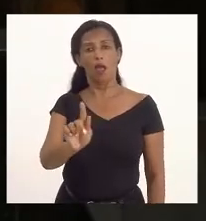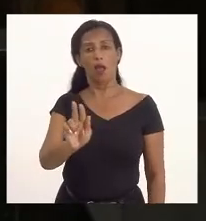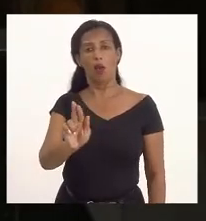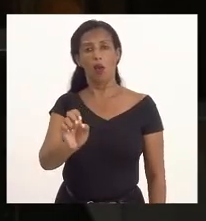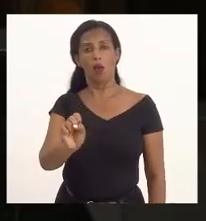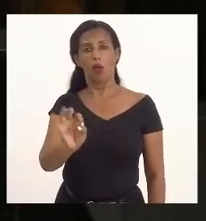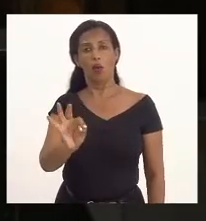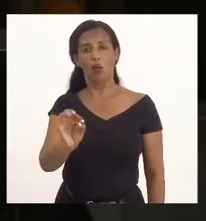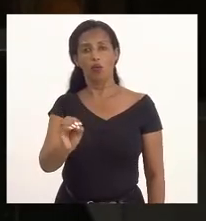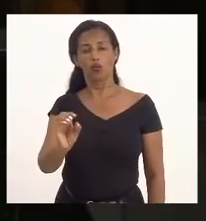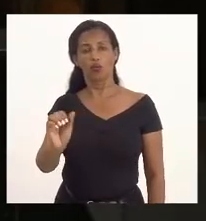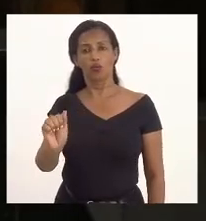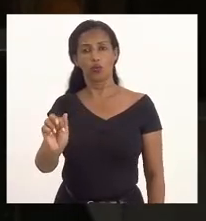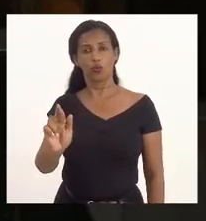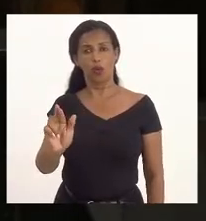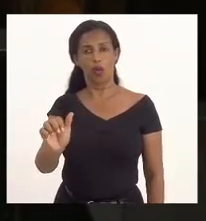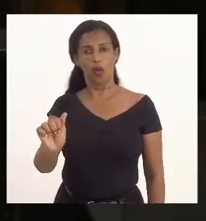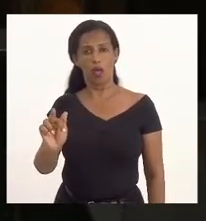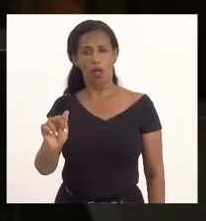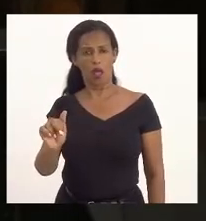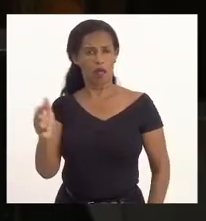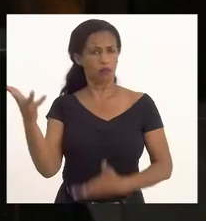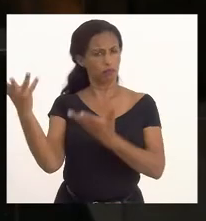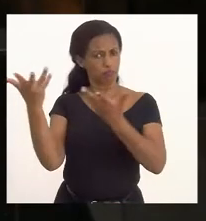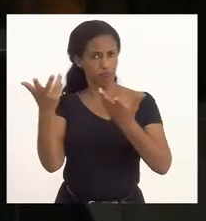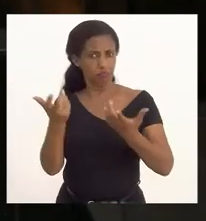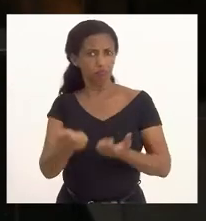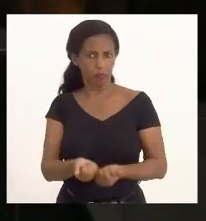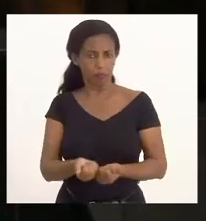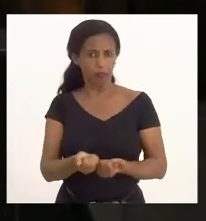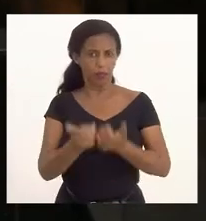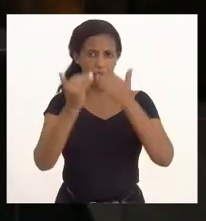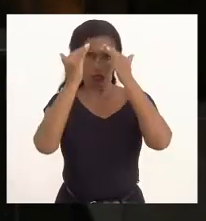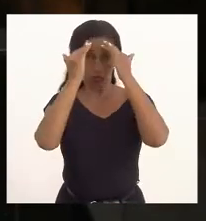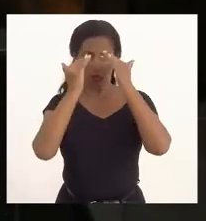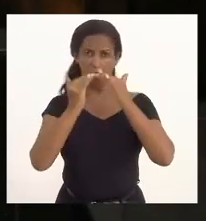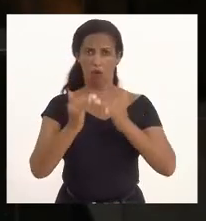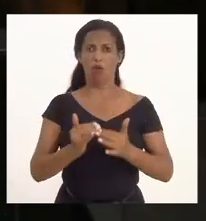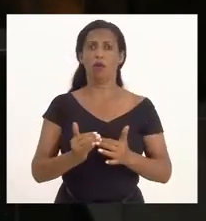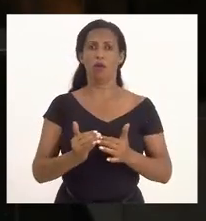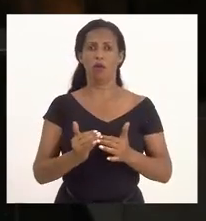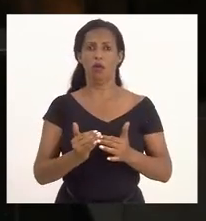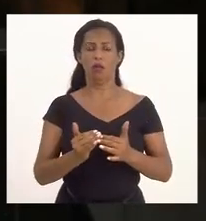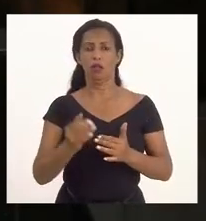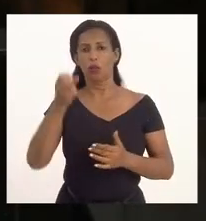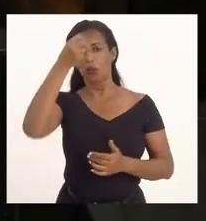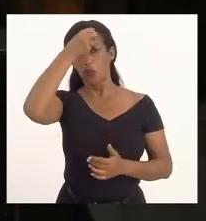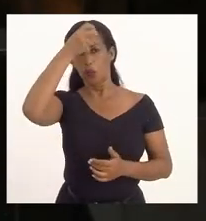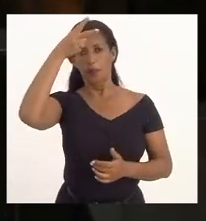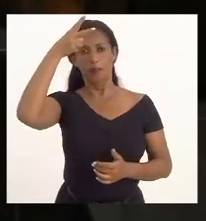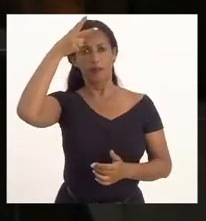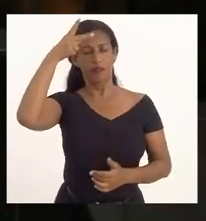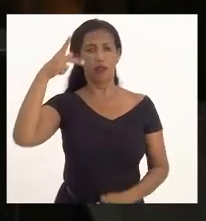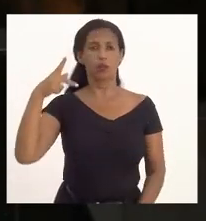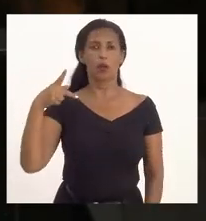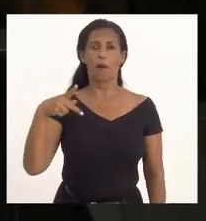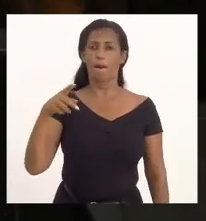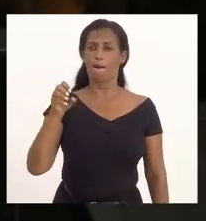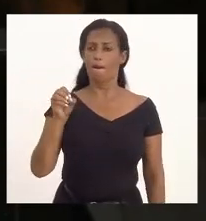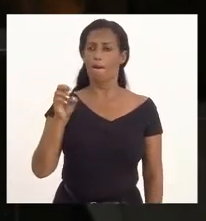acatando uma representação genérica, salvo erro de memória, do prefeito de Porto